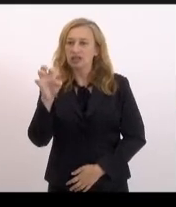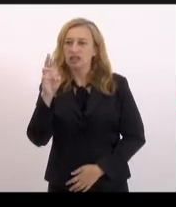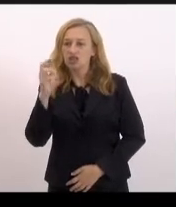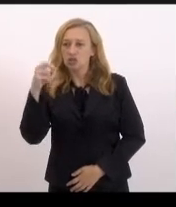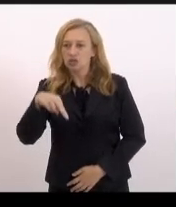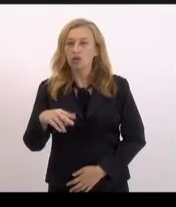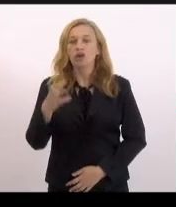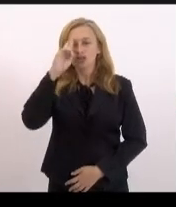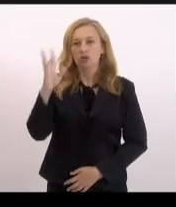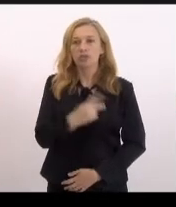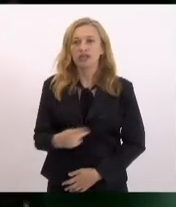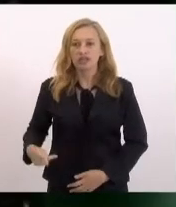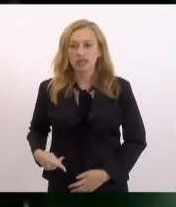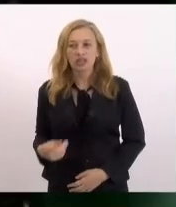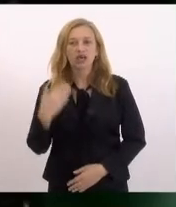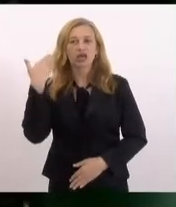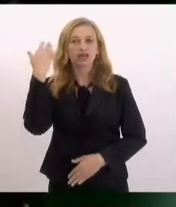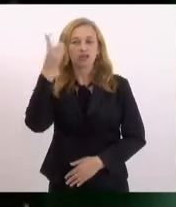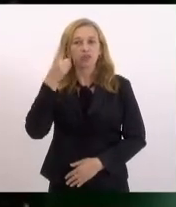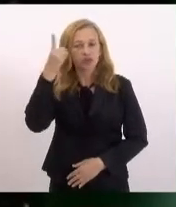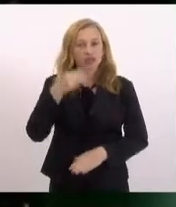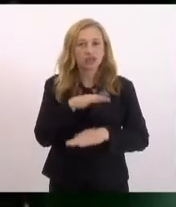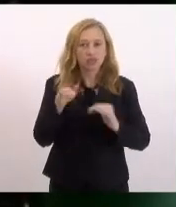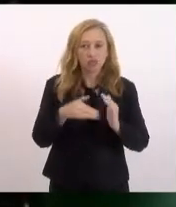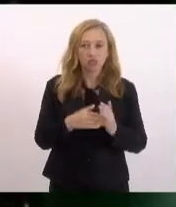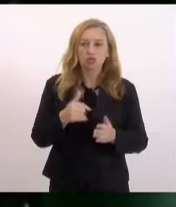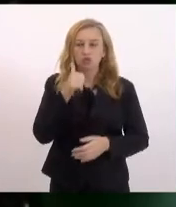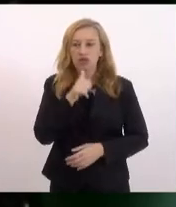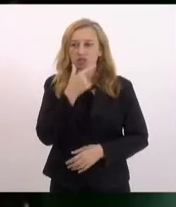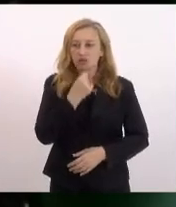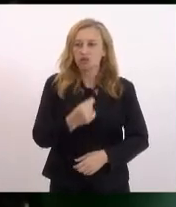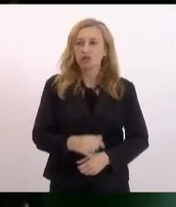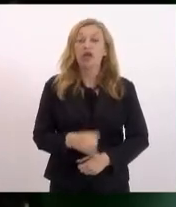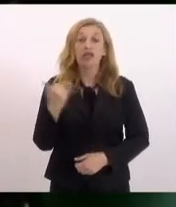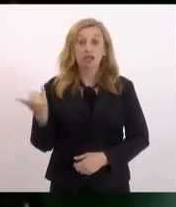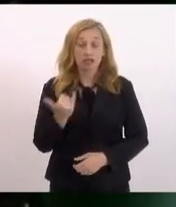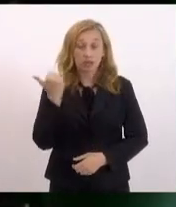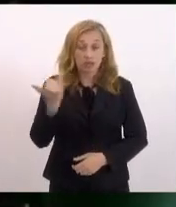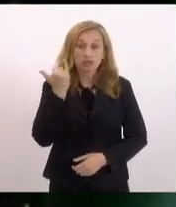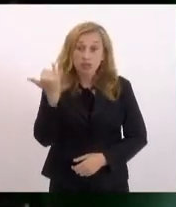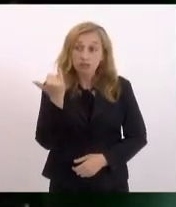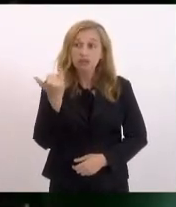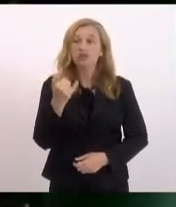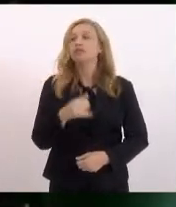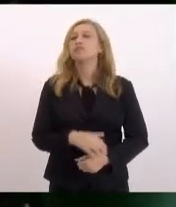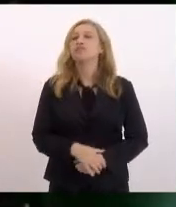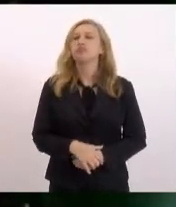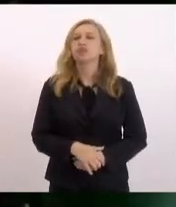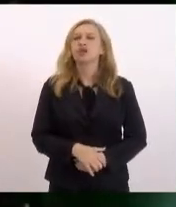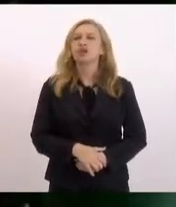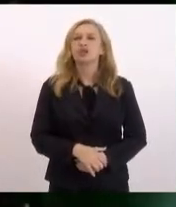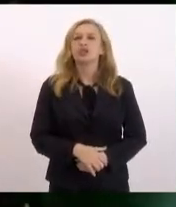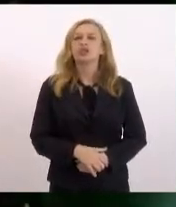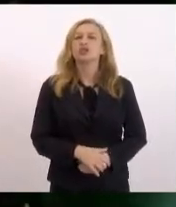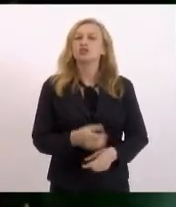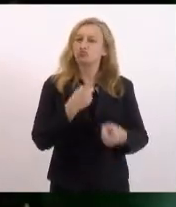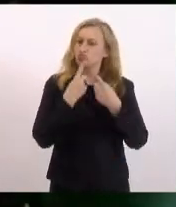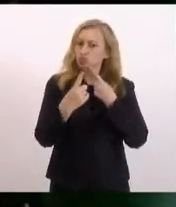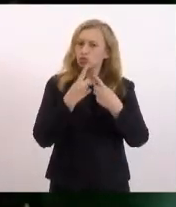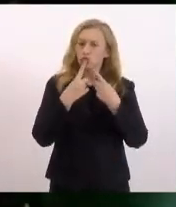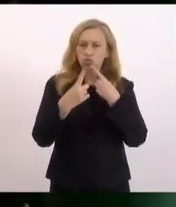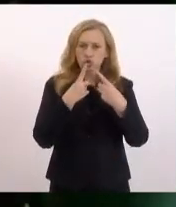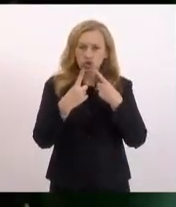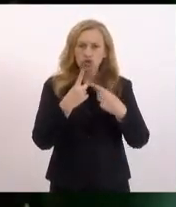Senhor presidente, senhoras deputadas, senhores deputados, é super importante que alçamos o debate aí